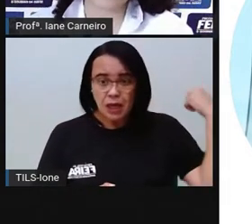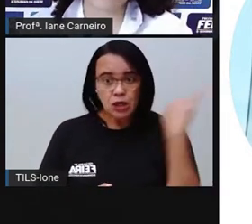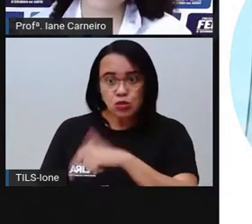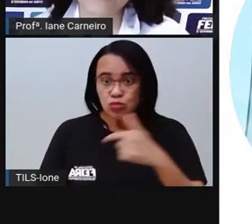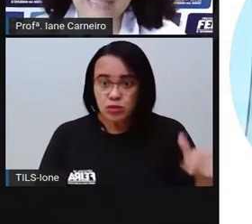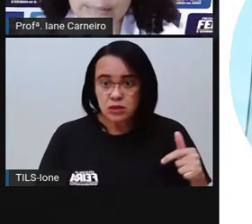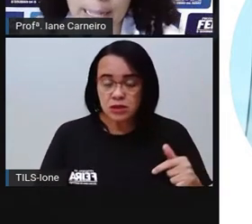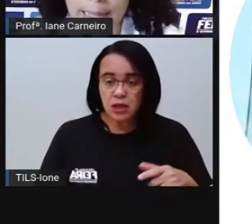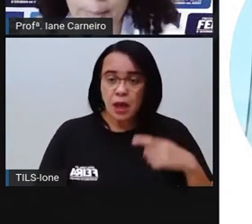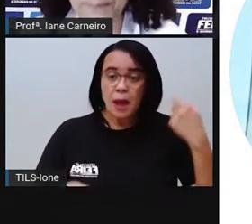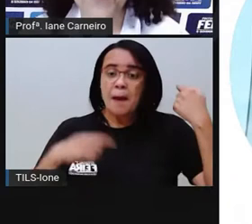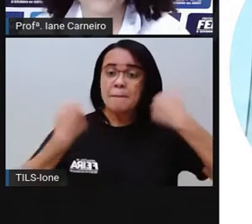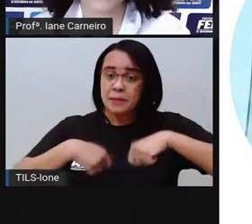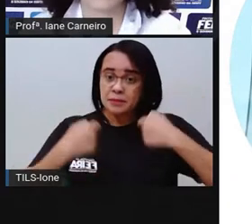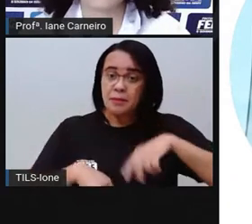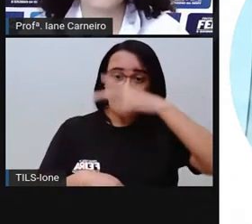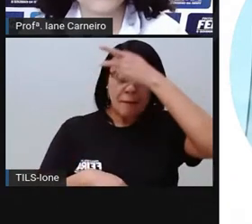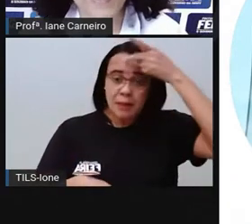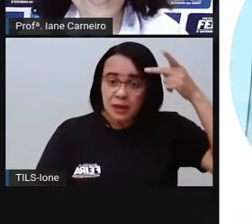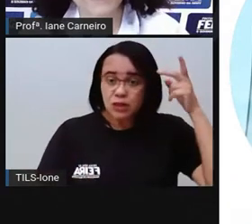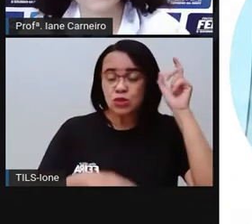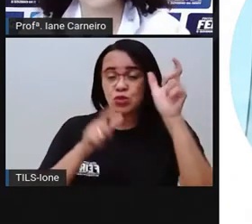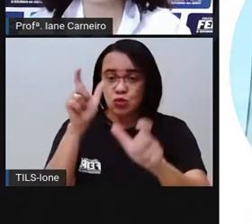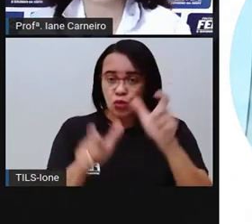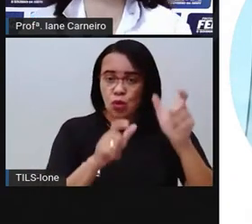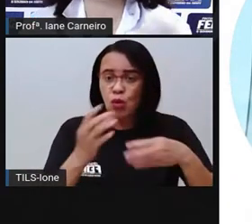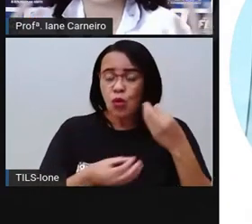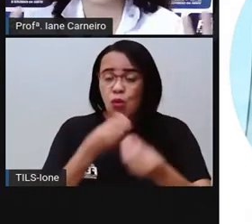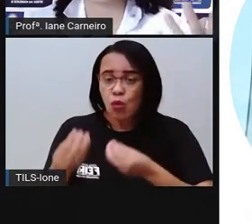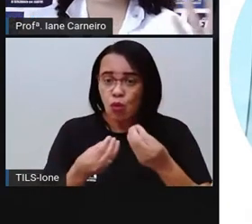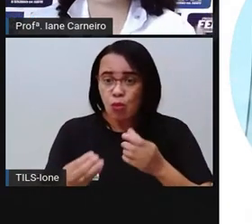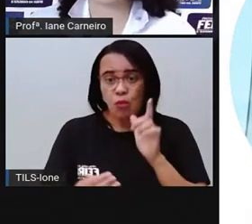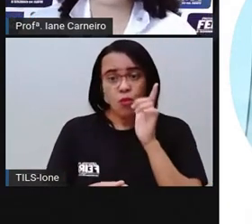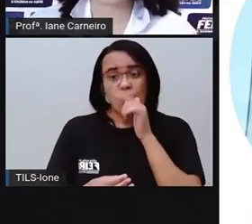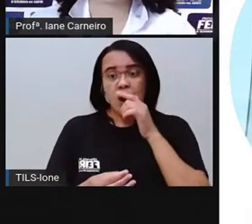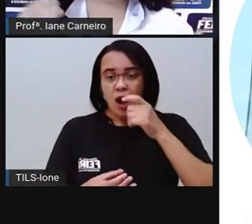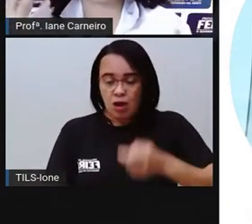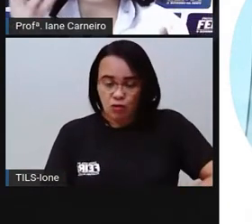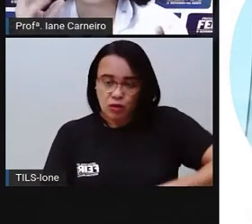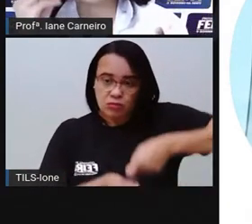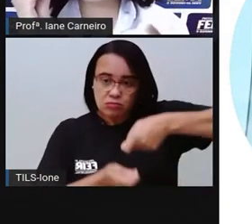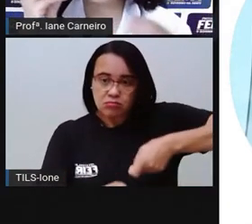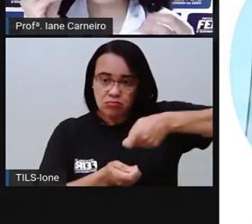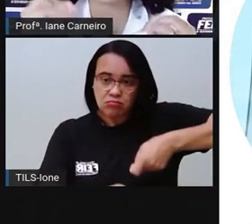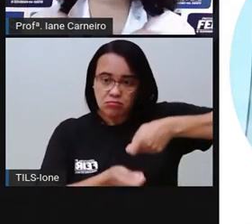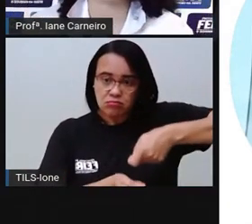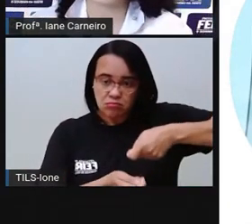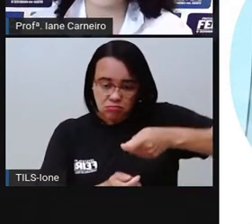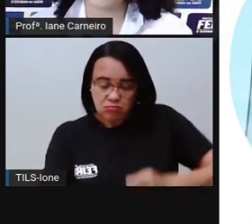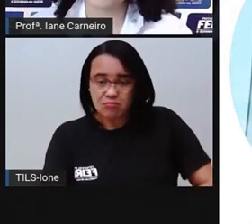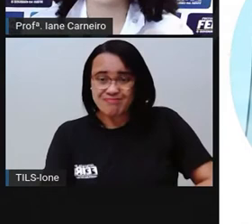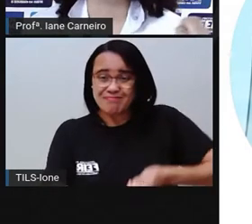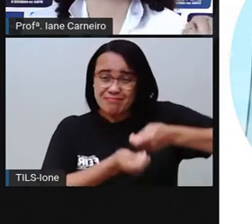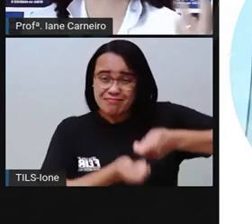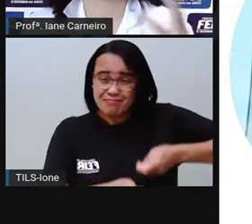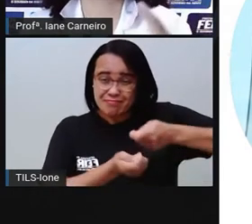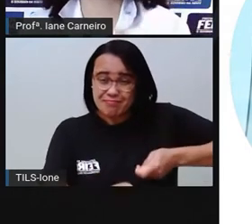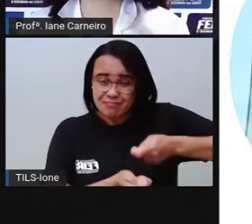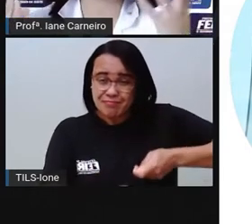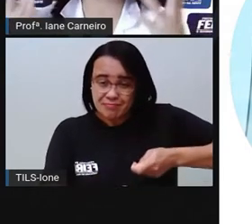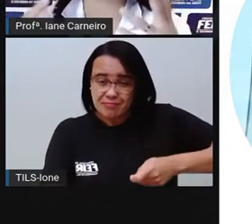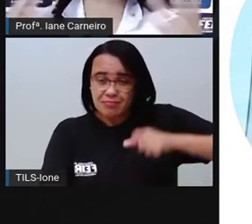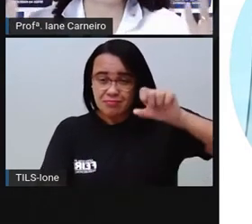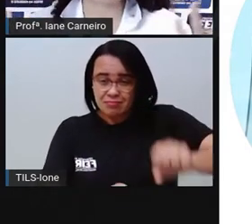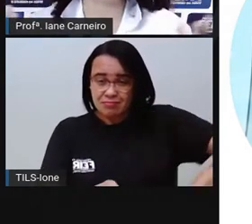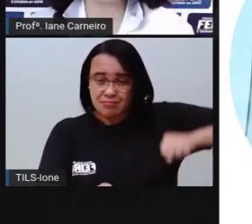tinham que tirar água da cisterna, né? E aí a água às vezes tinha alguma sujeirinha, né?